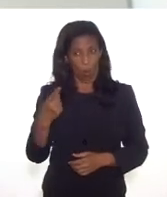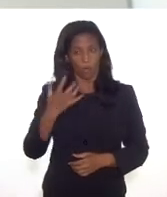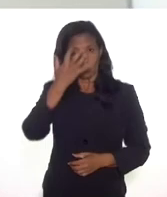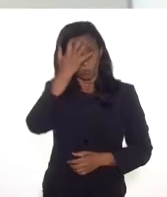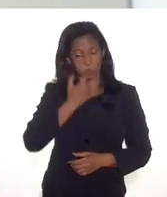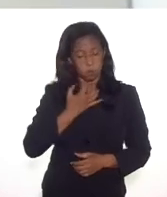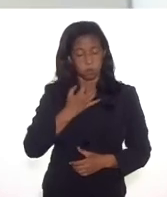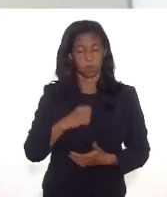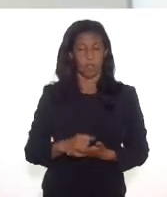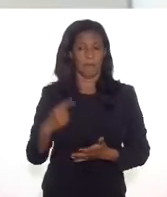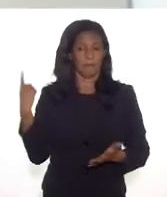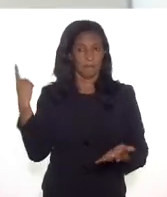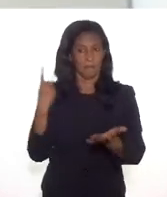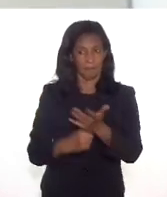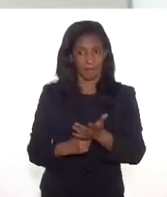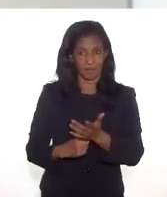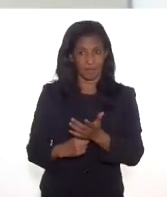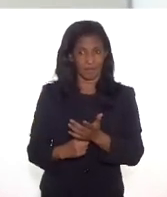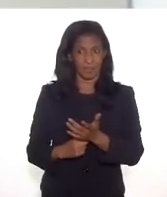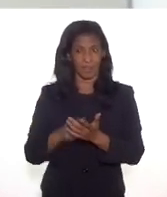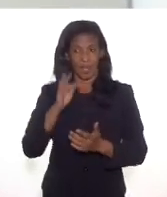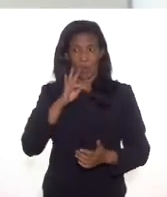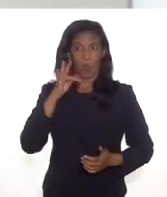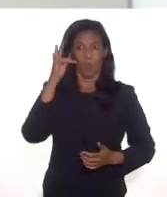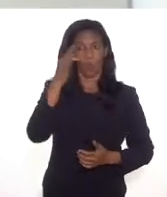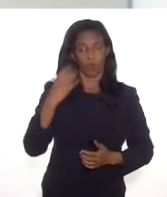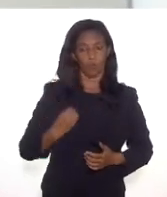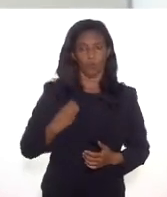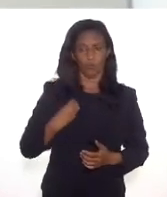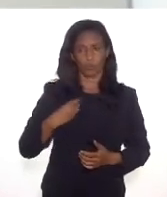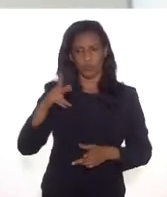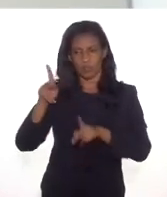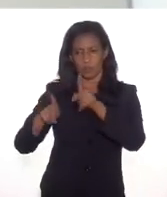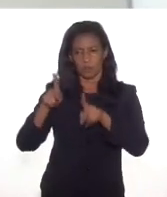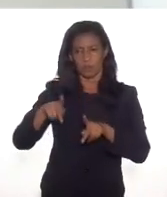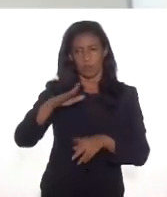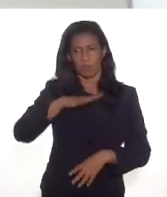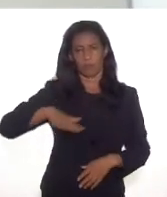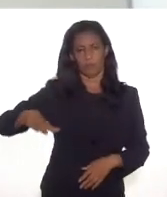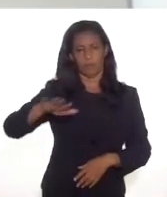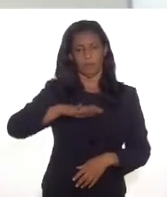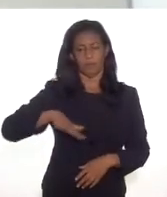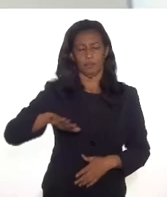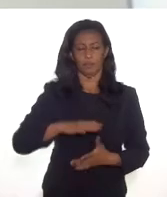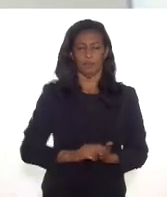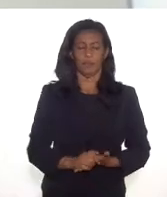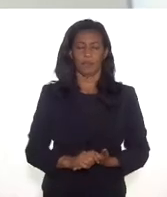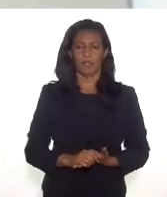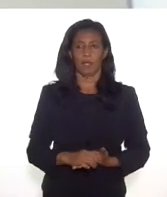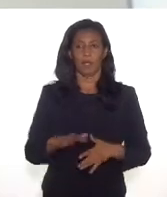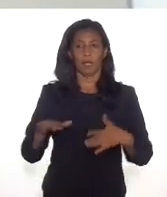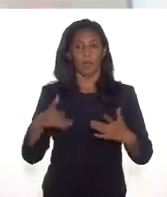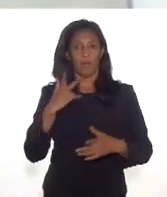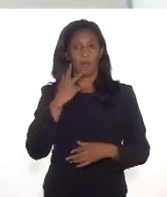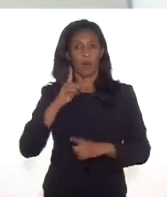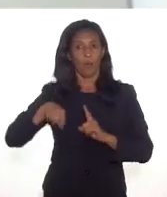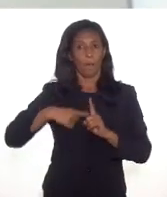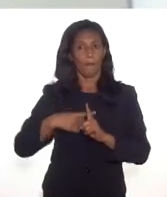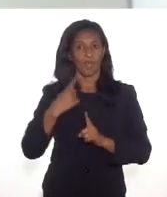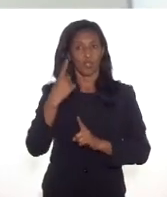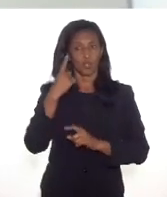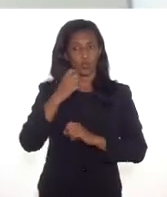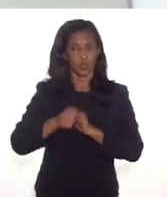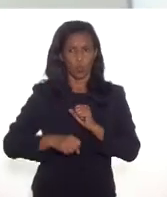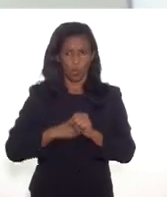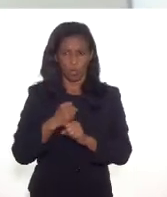pandemia, impactar a expectativa de vida da população. O que eu quero dizer é que, com mais de um ano, sem ter condições de